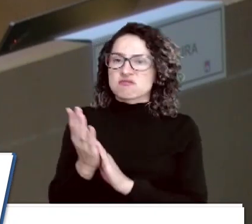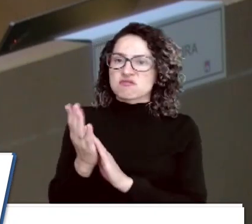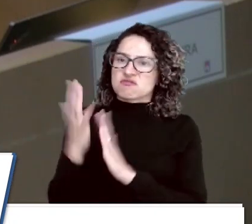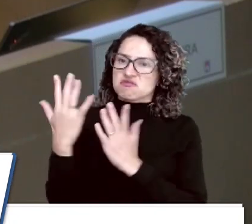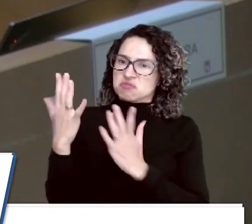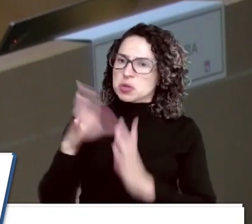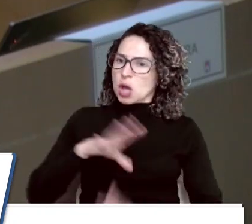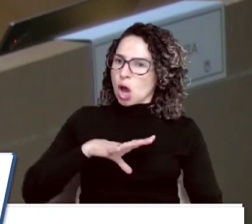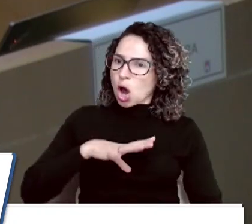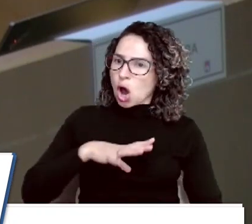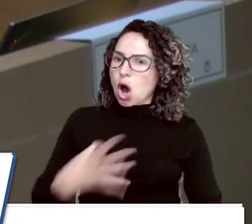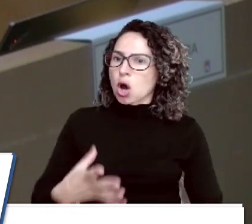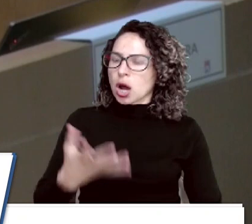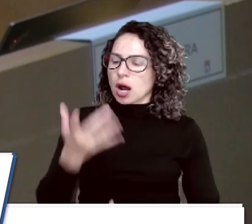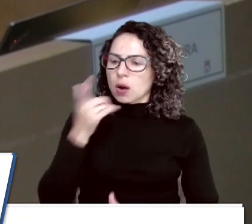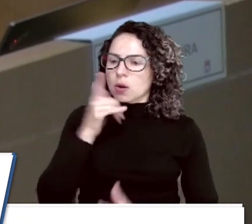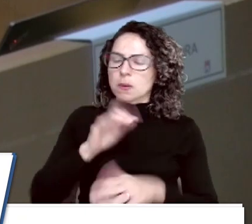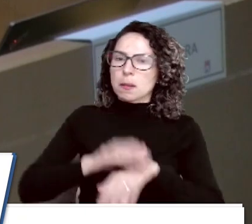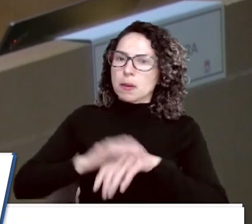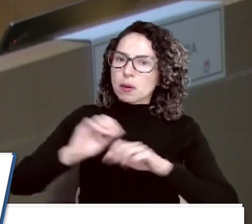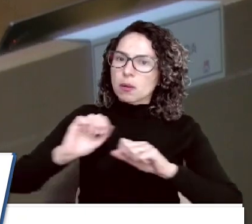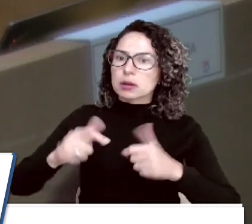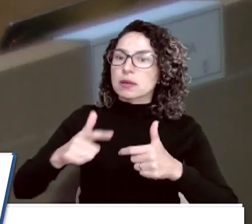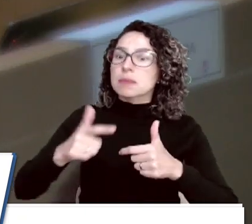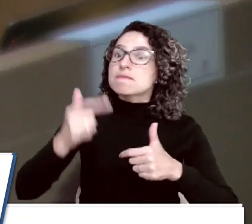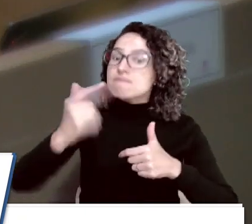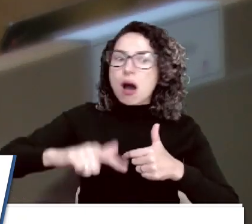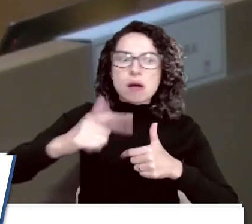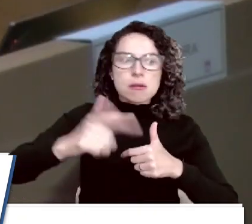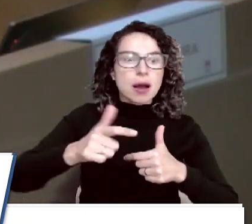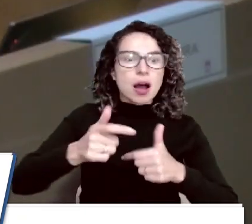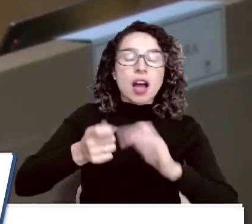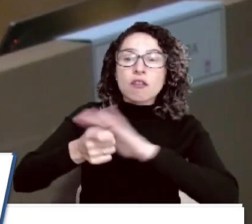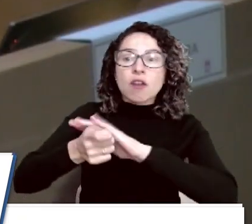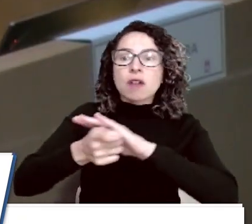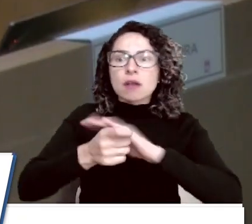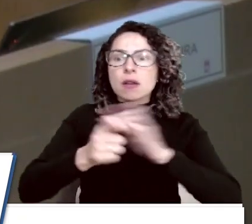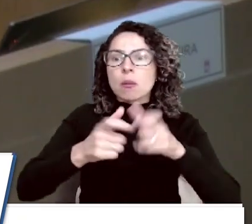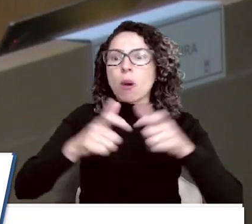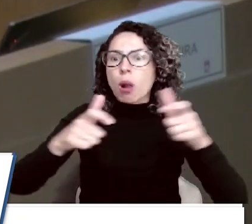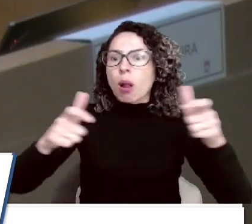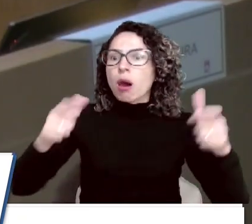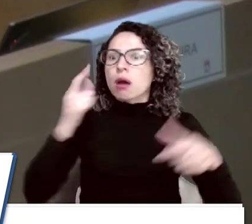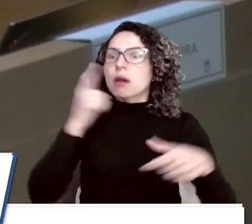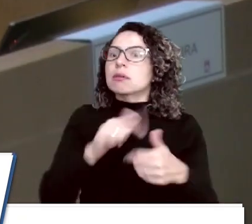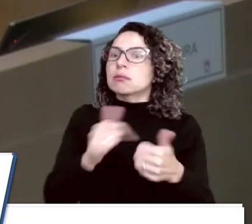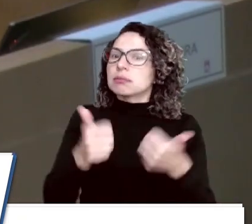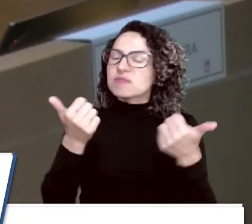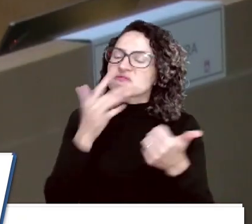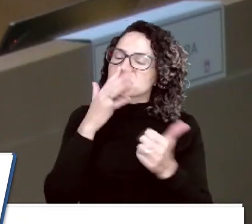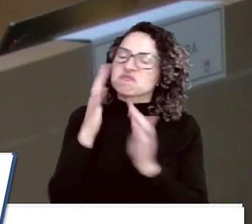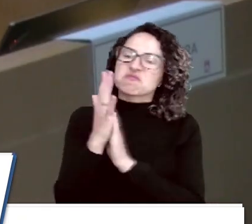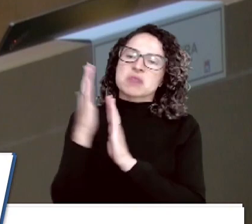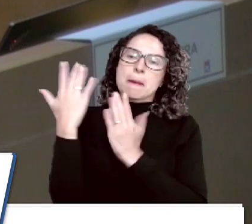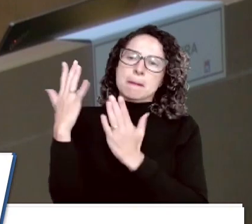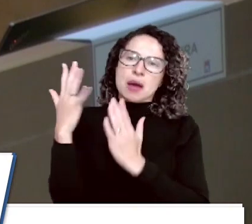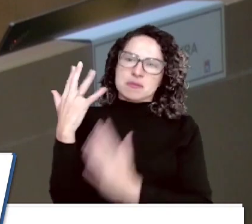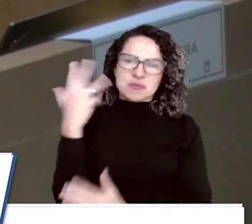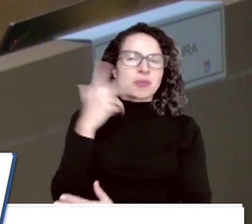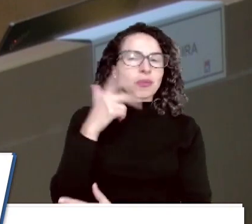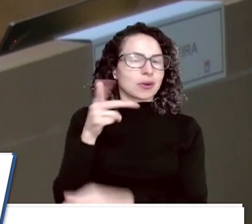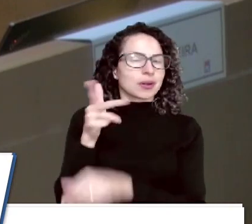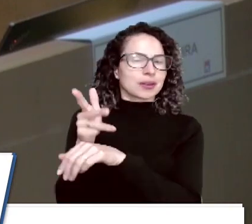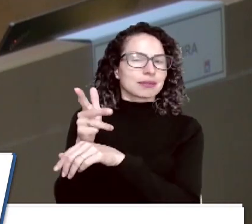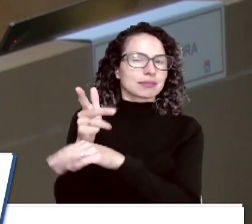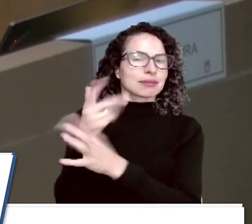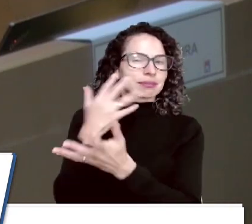pela coragem de fazer. E quanto mais se faz, mais investimento chega para a nossa cidade. Então, parabéns. Aí você ficou bonito na filmagem. Ficou